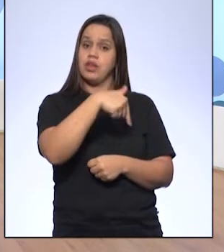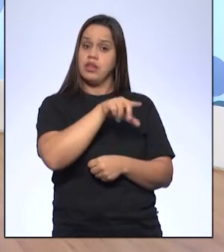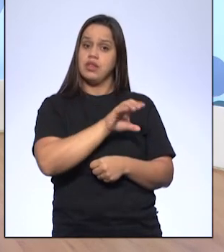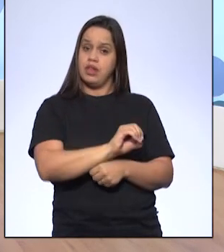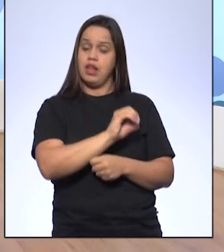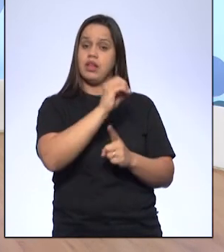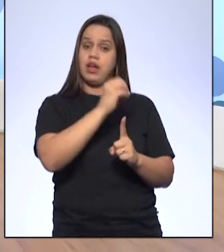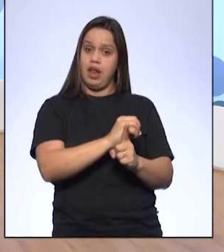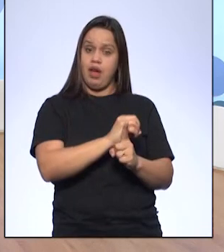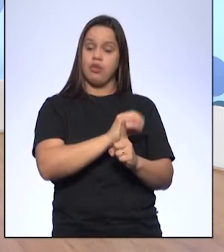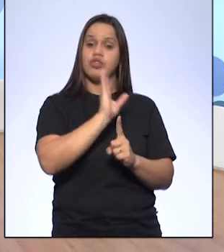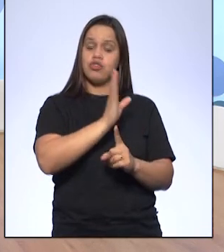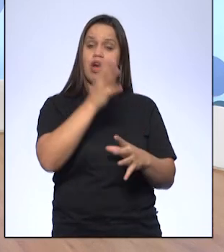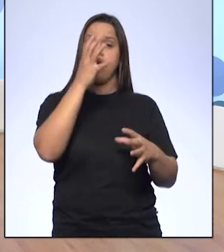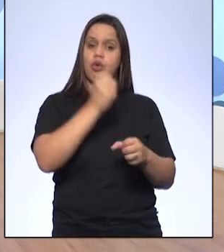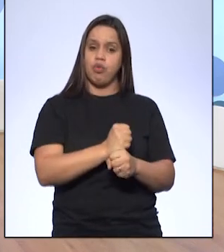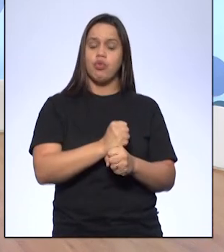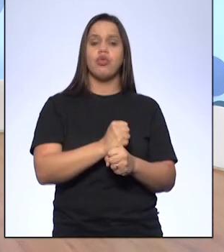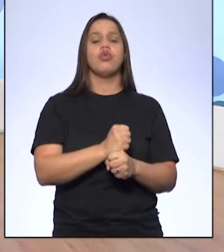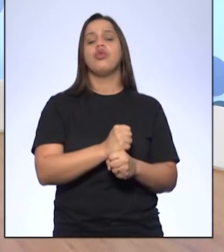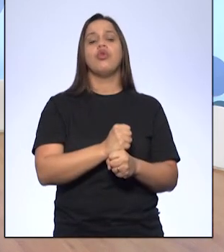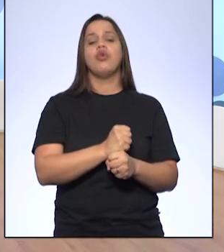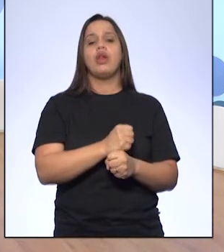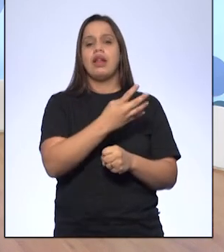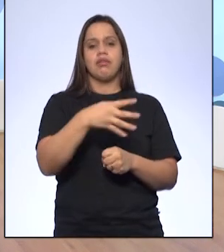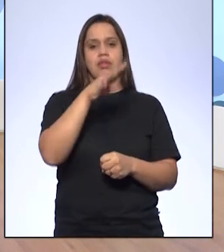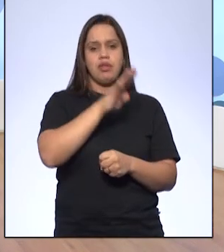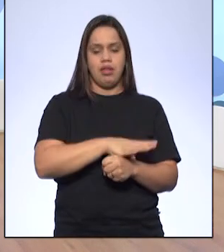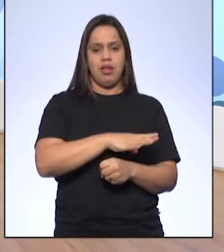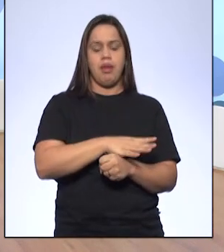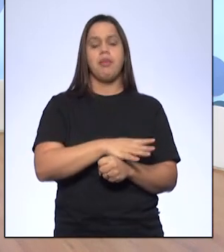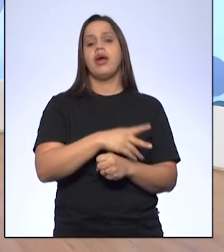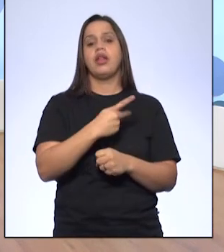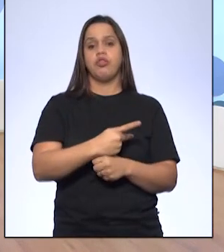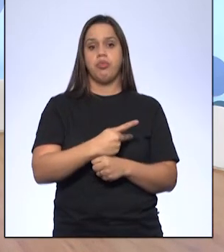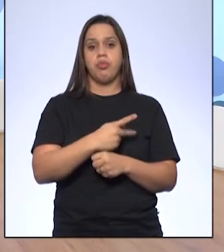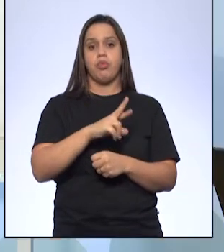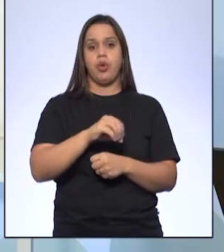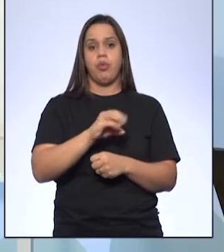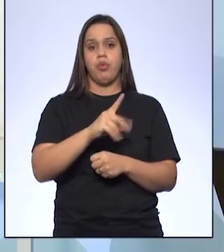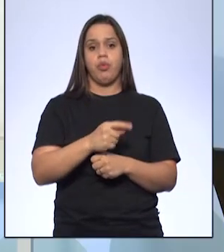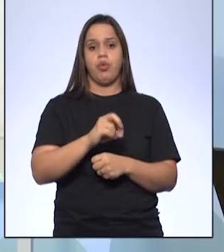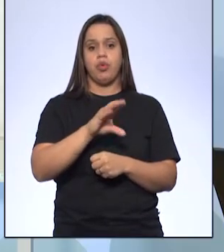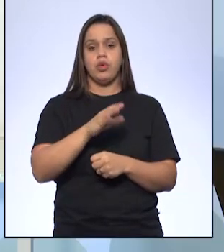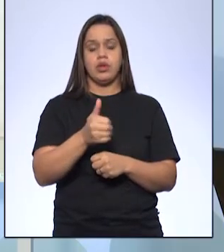foi calculado naquela relação de proporção, não é isso? Sim, e ele é todo proporcional,